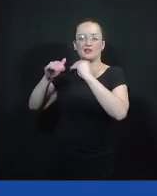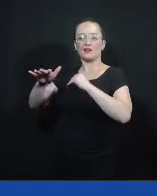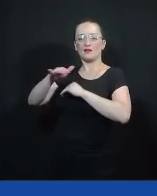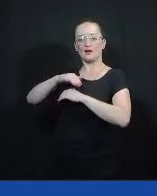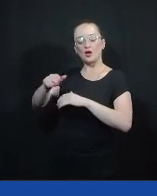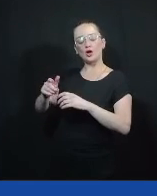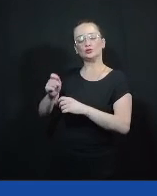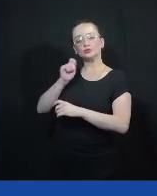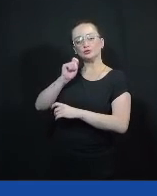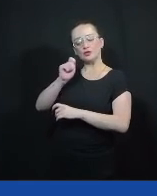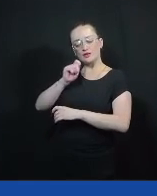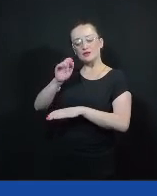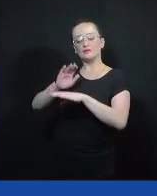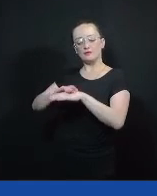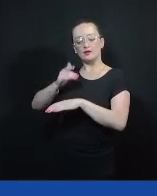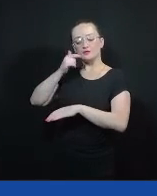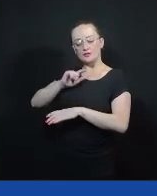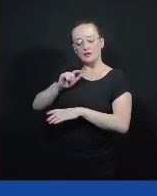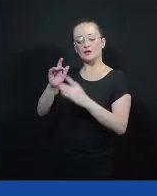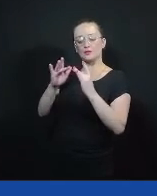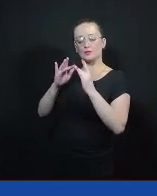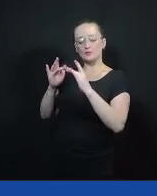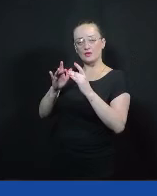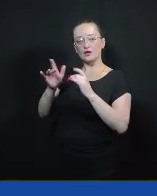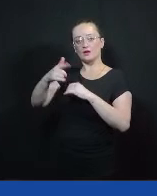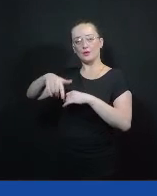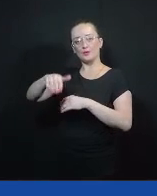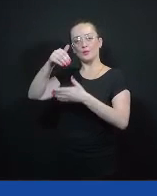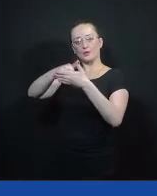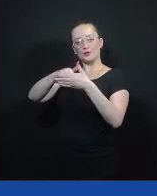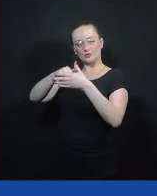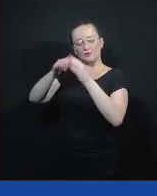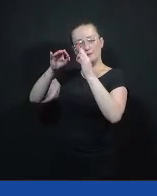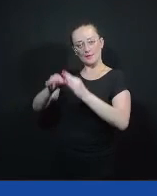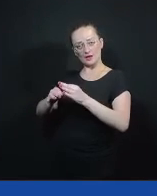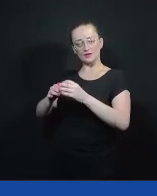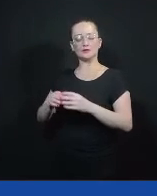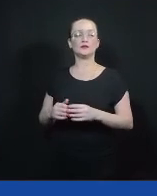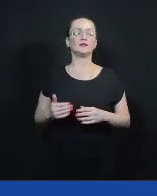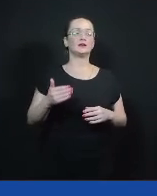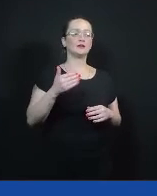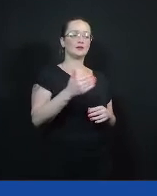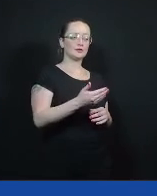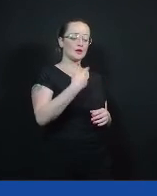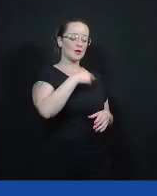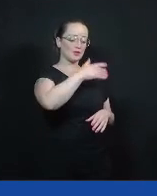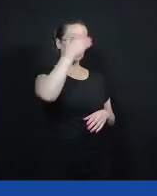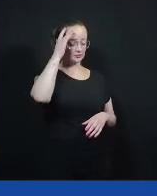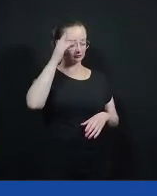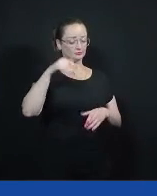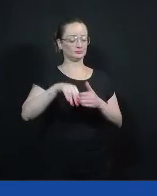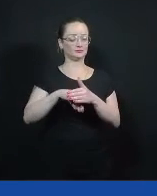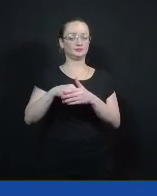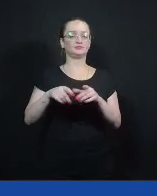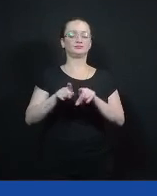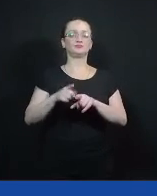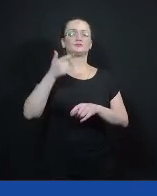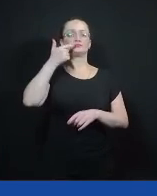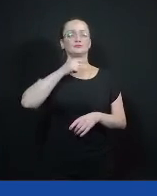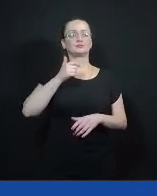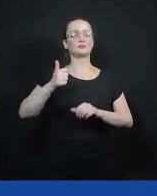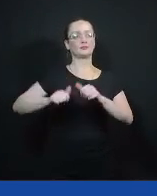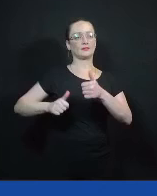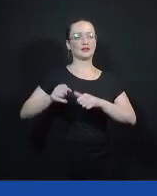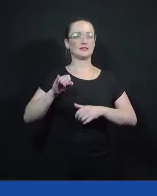jornalística, ou seja, que os jornalistas conseguem ter contato com o candidato na sua essência e com seus eleitores na sua essência, conseguem